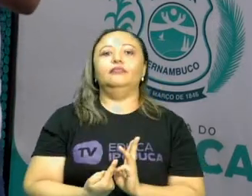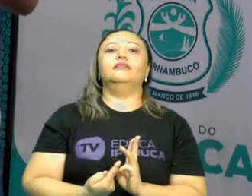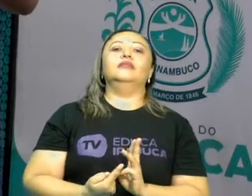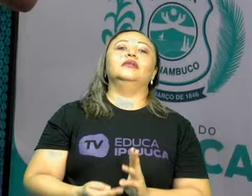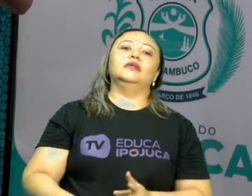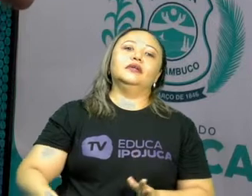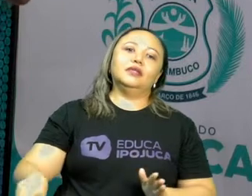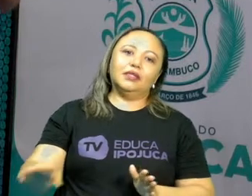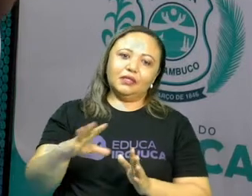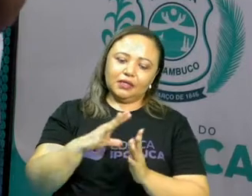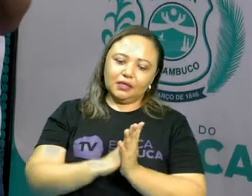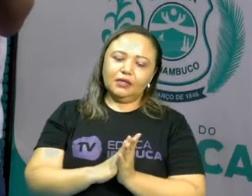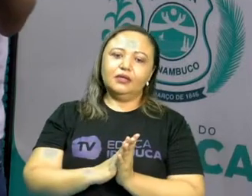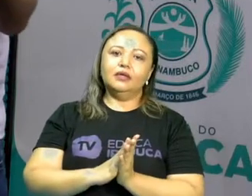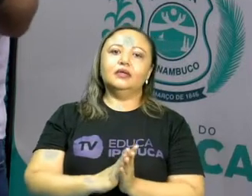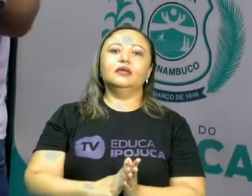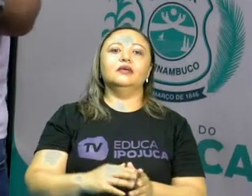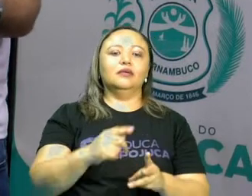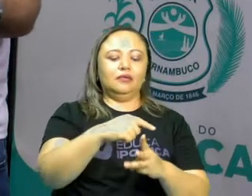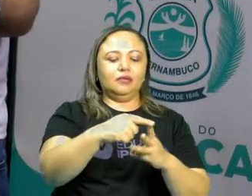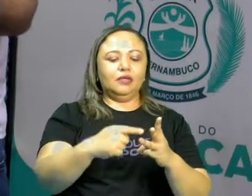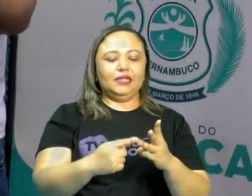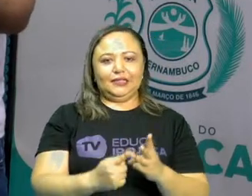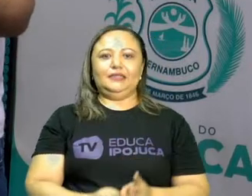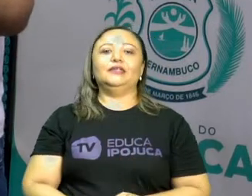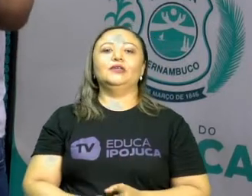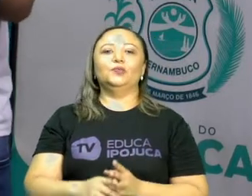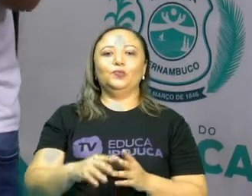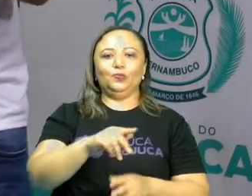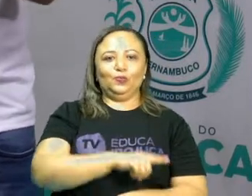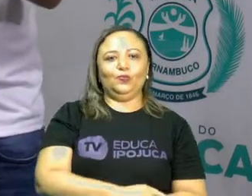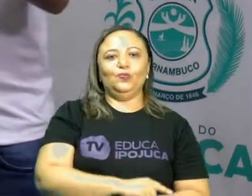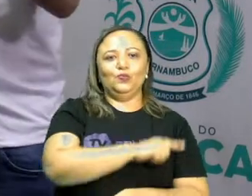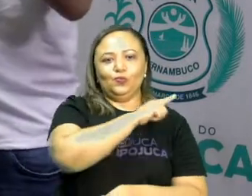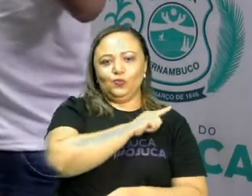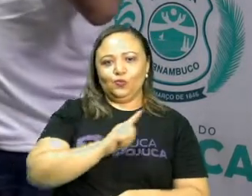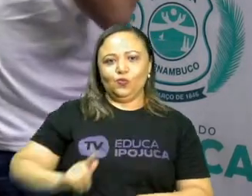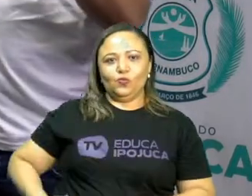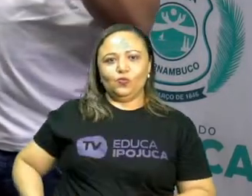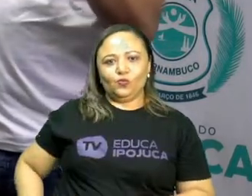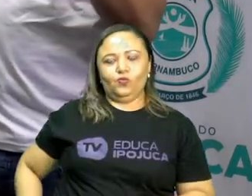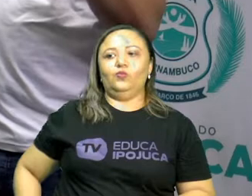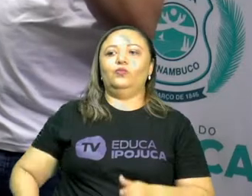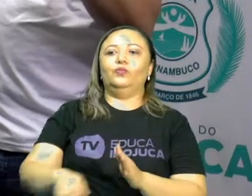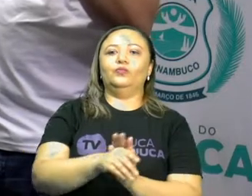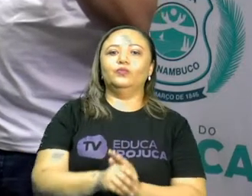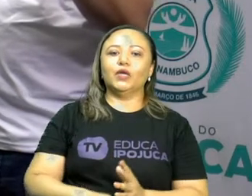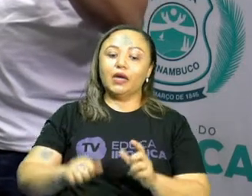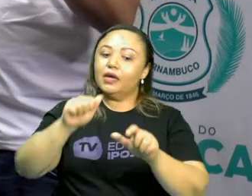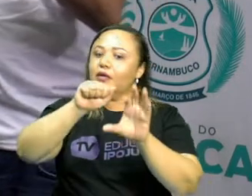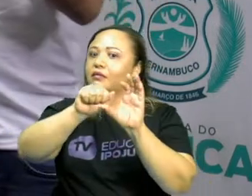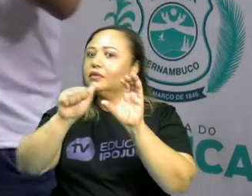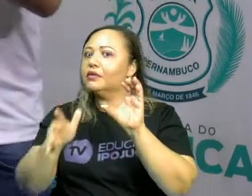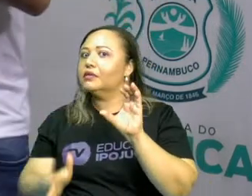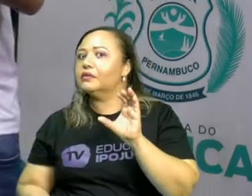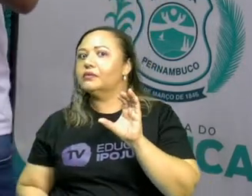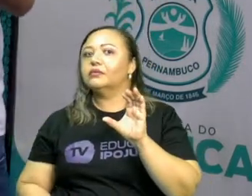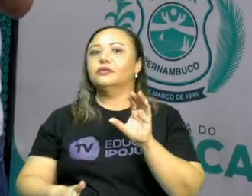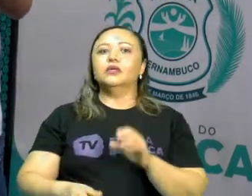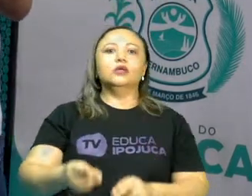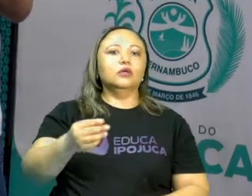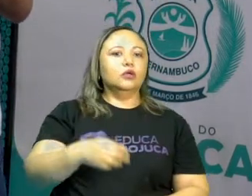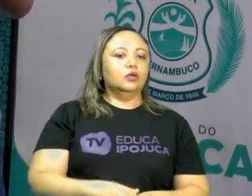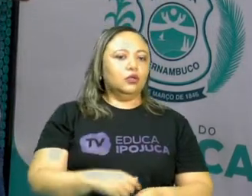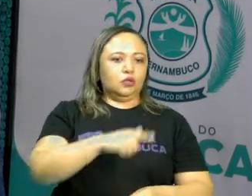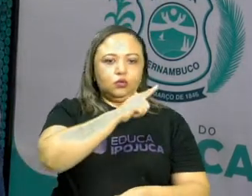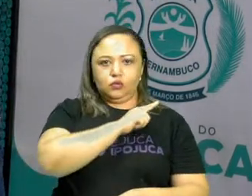essa galera fazia também o chamado de terceiro estado, ok? Então, isso era uma característica do